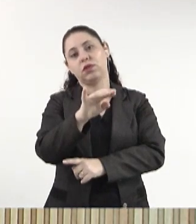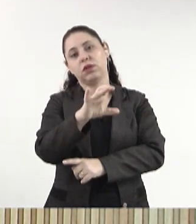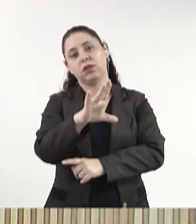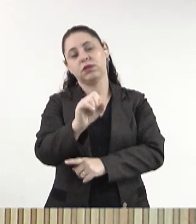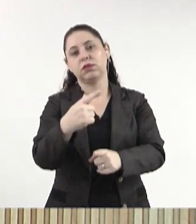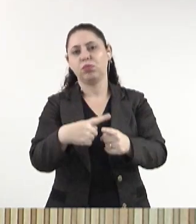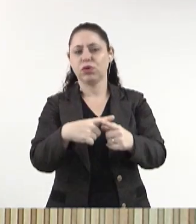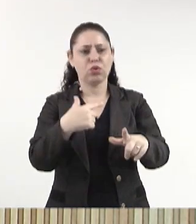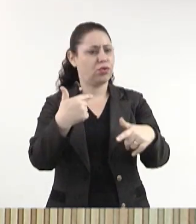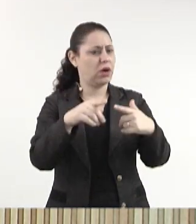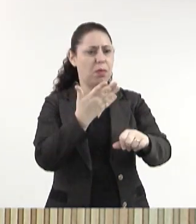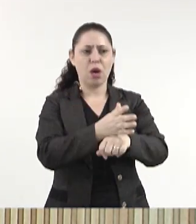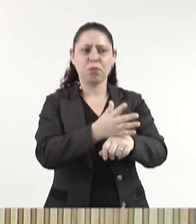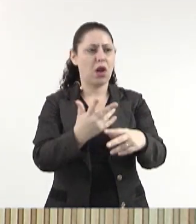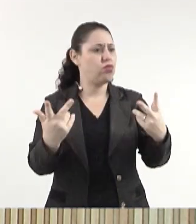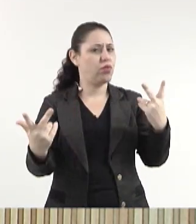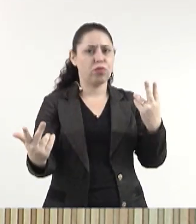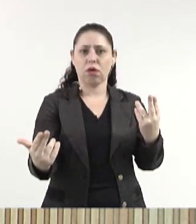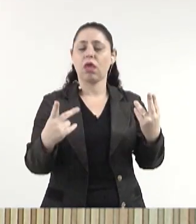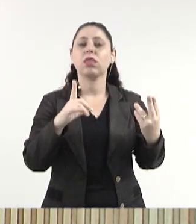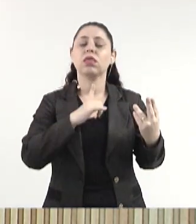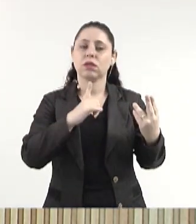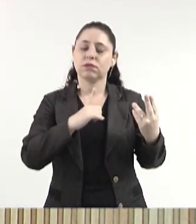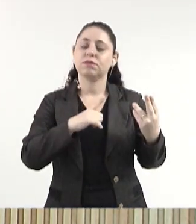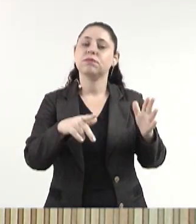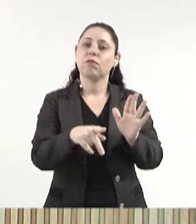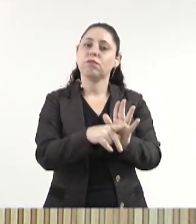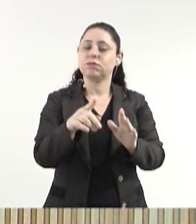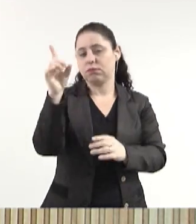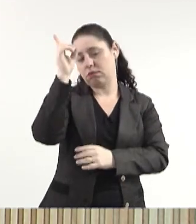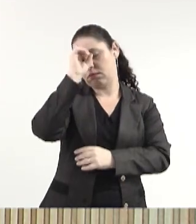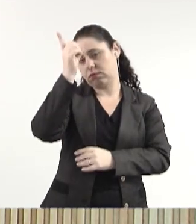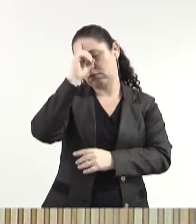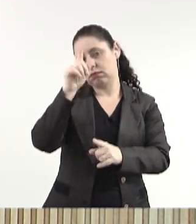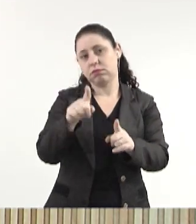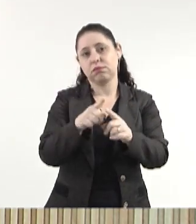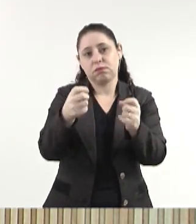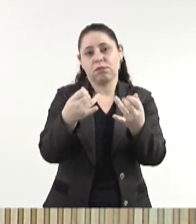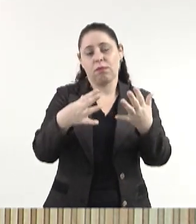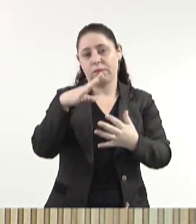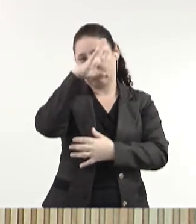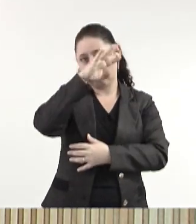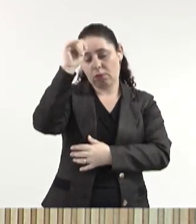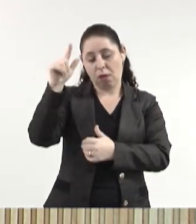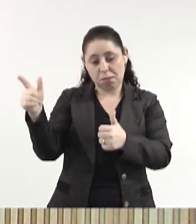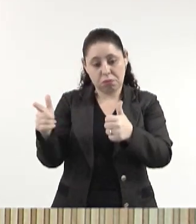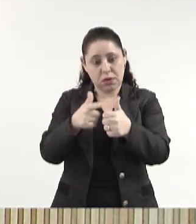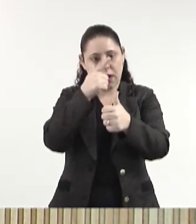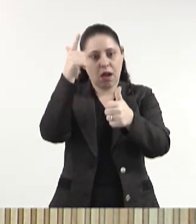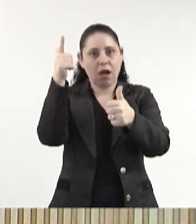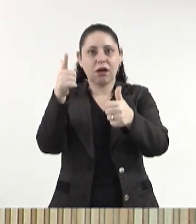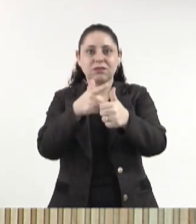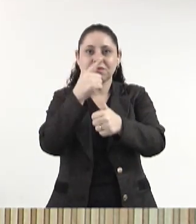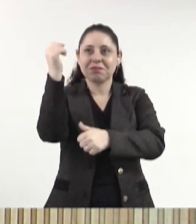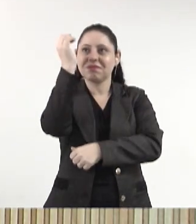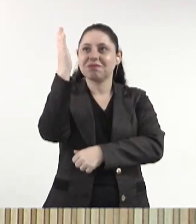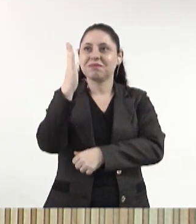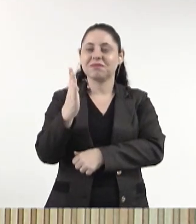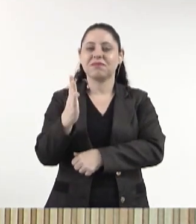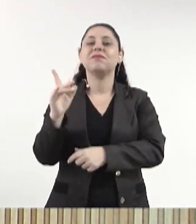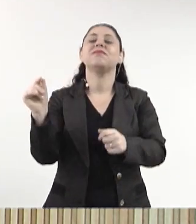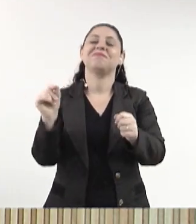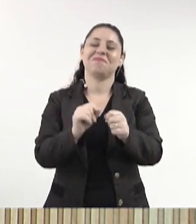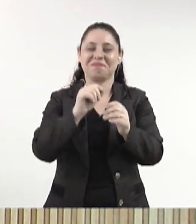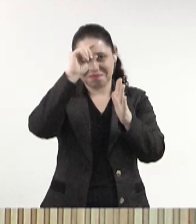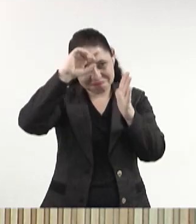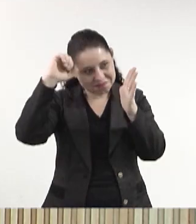pelas atribuições práticas que esses servidores têm no dia a dia. Inclusive, ela falou que Mato Grosso do Sul é o primeiro estado do Brasil a